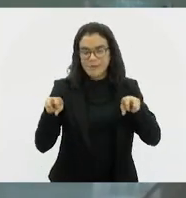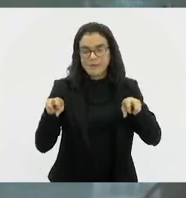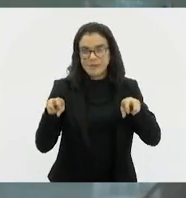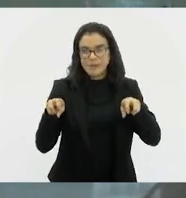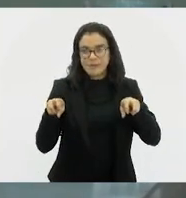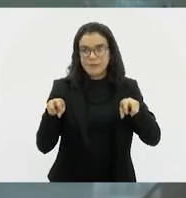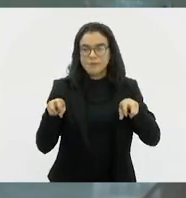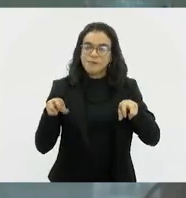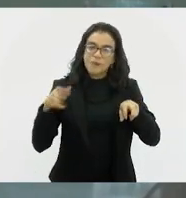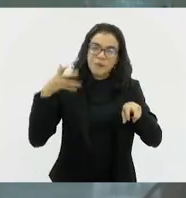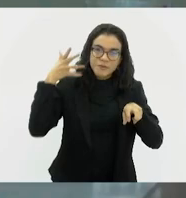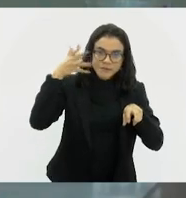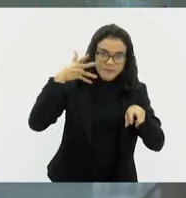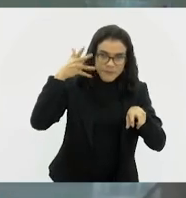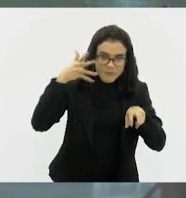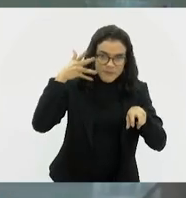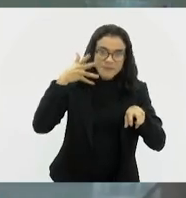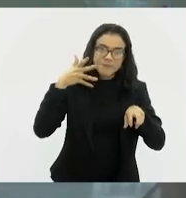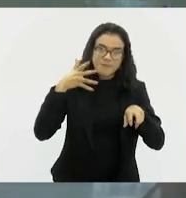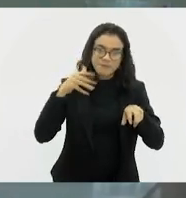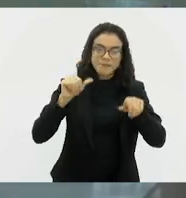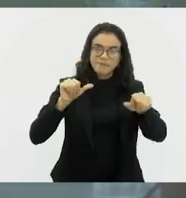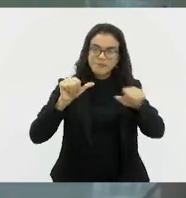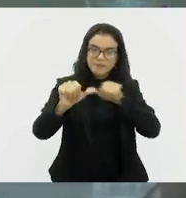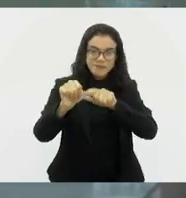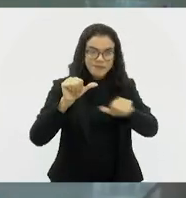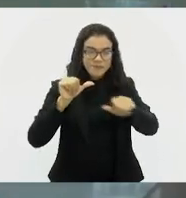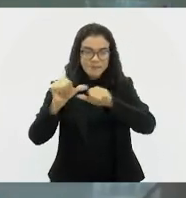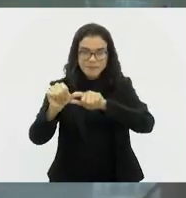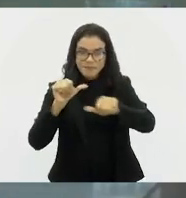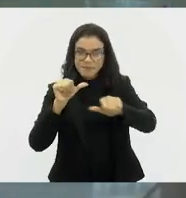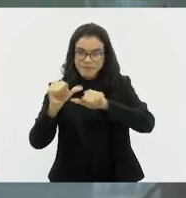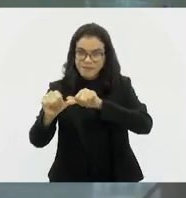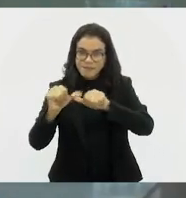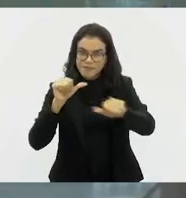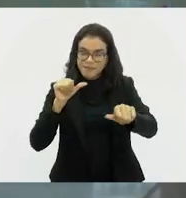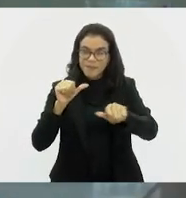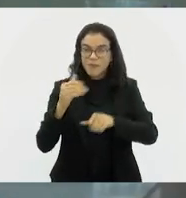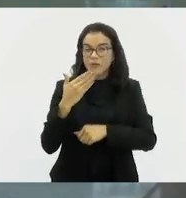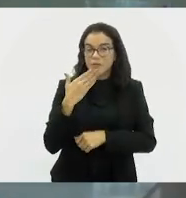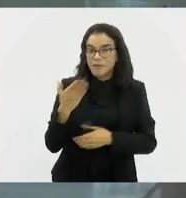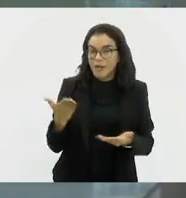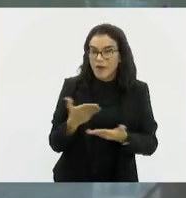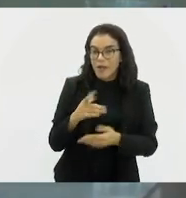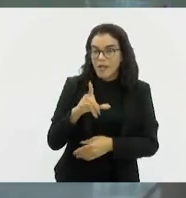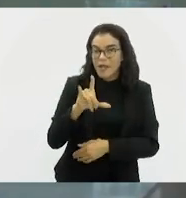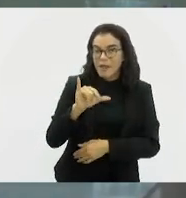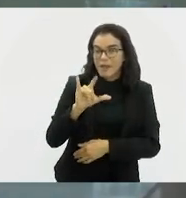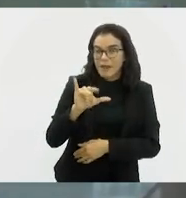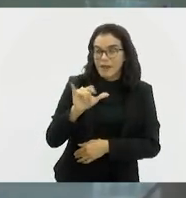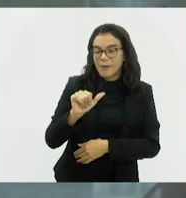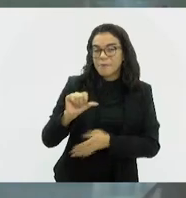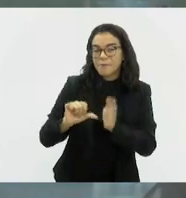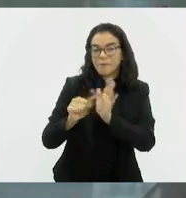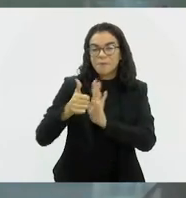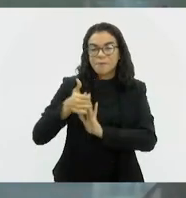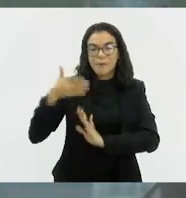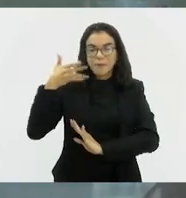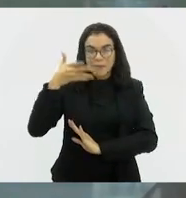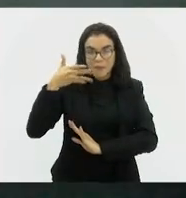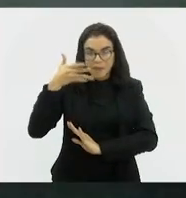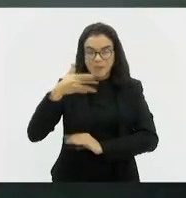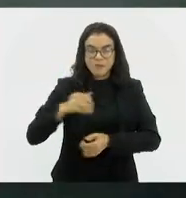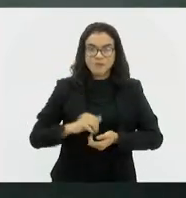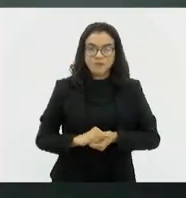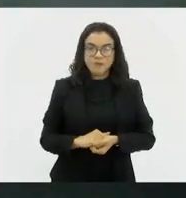as palestras aqui dos nossos convidados. Então, vou pedir para a Lília chamar o primeiro palestrante a fazer uso da